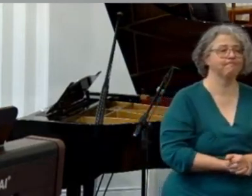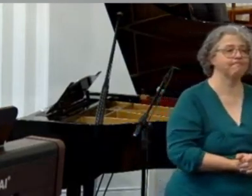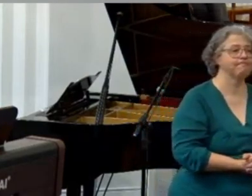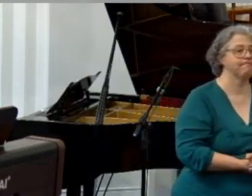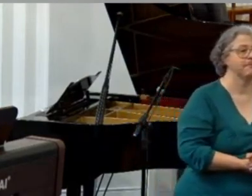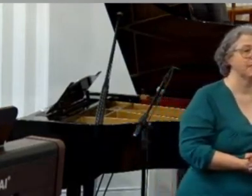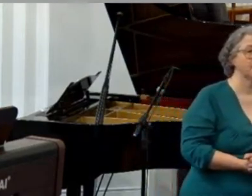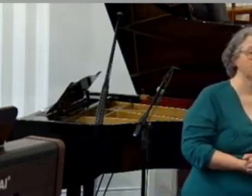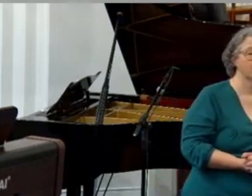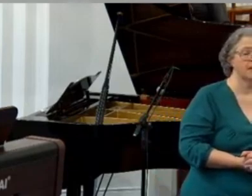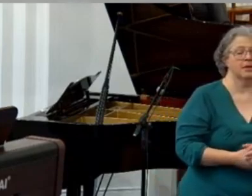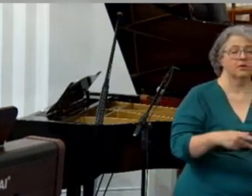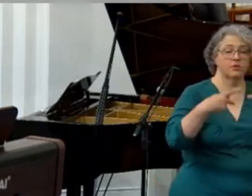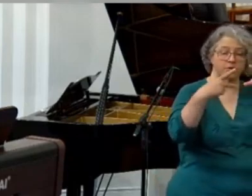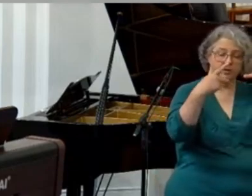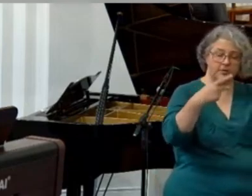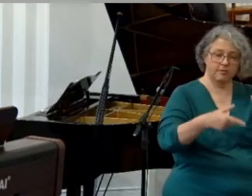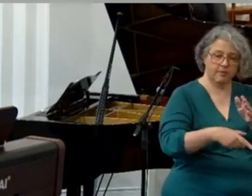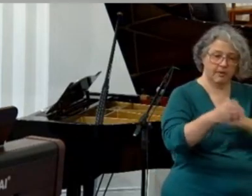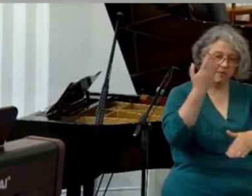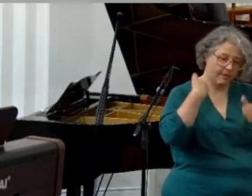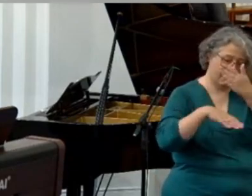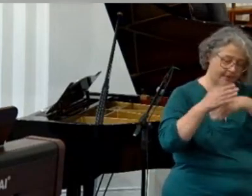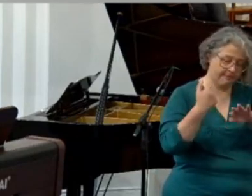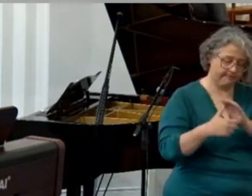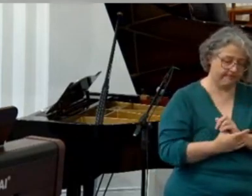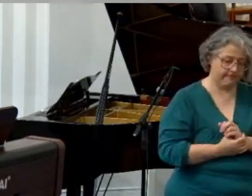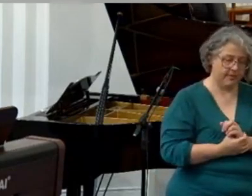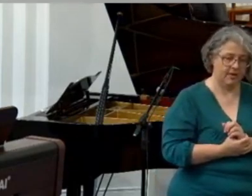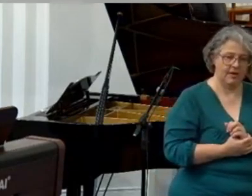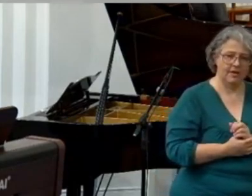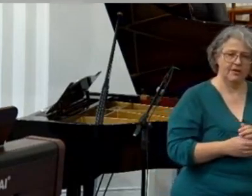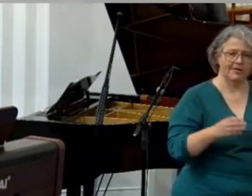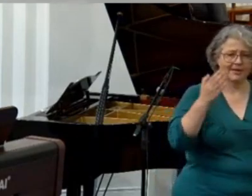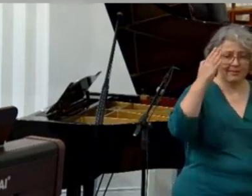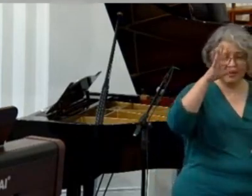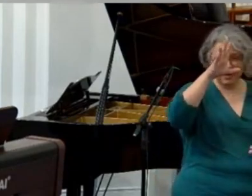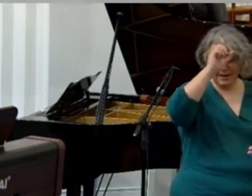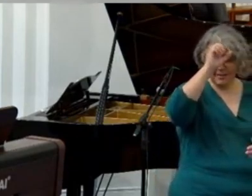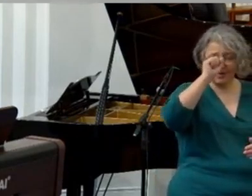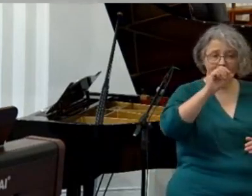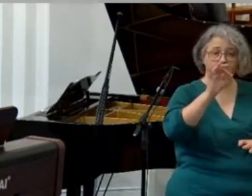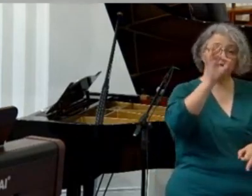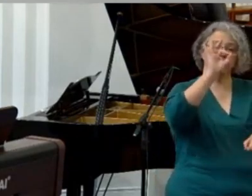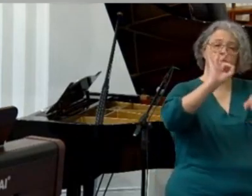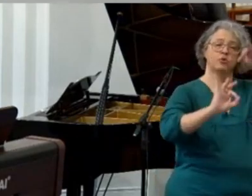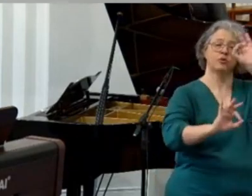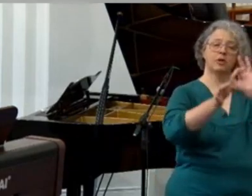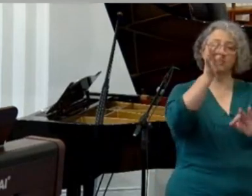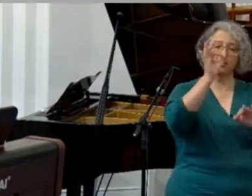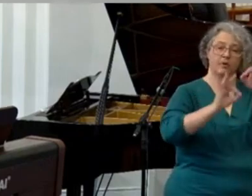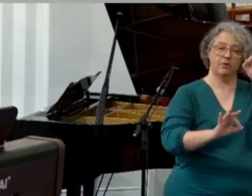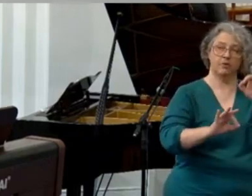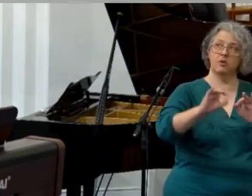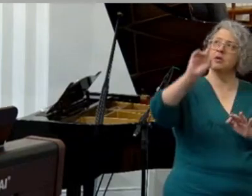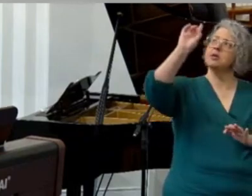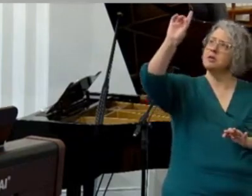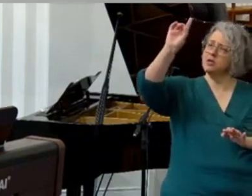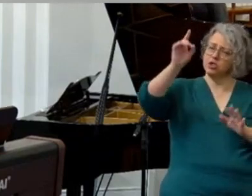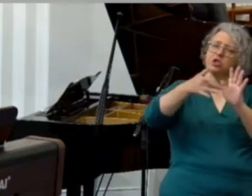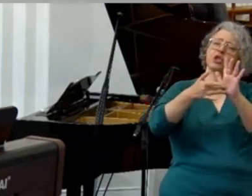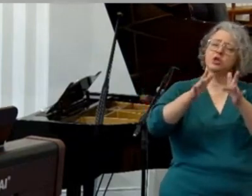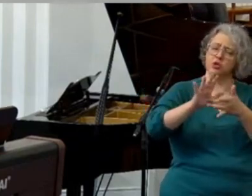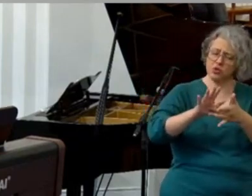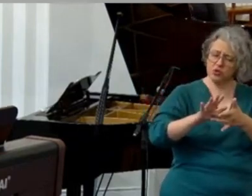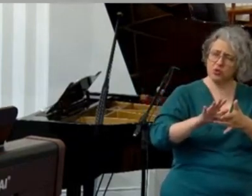No sermão passado nós aprendemos a respeito do julgamento. E aprendemos que Jesus, no Sermão do